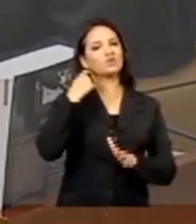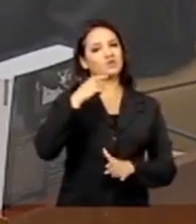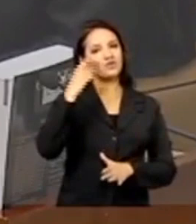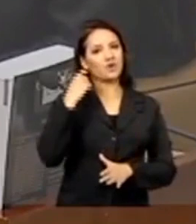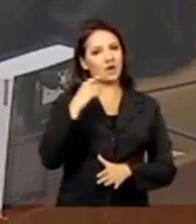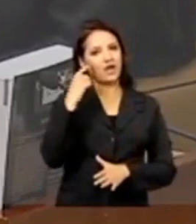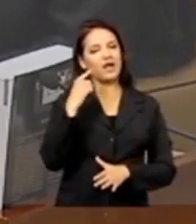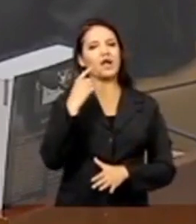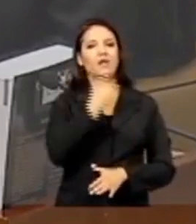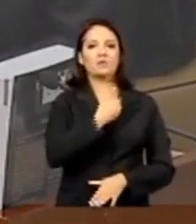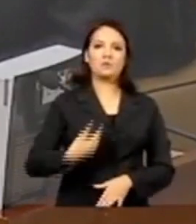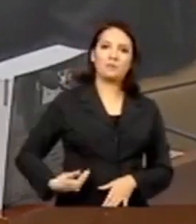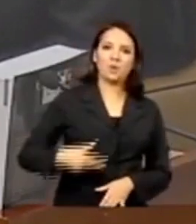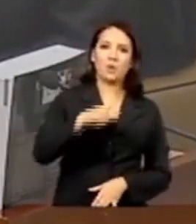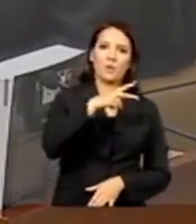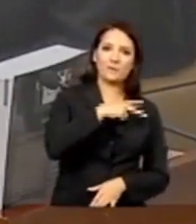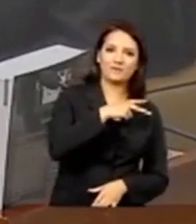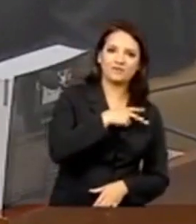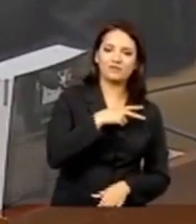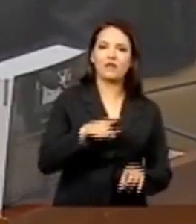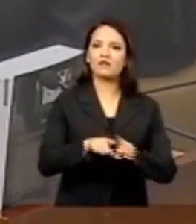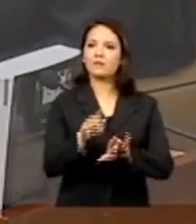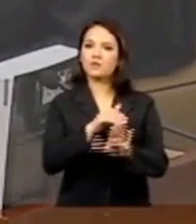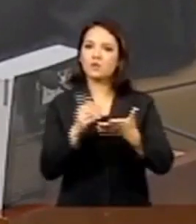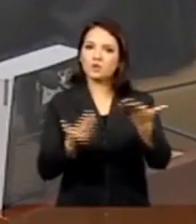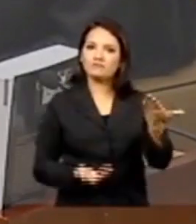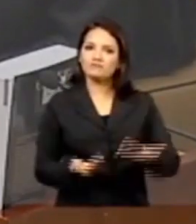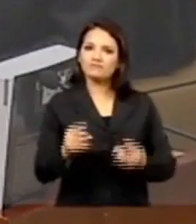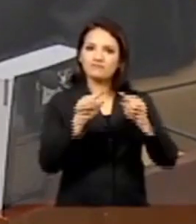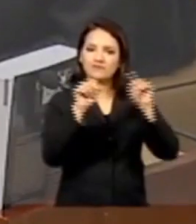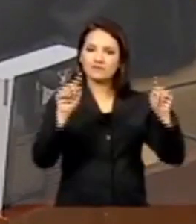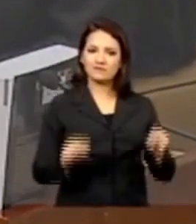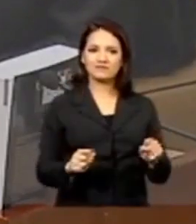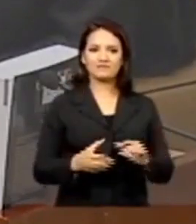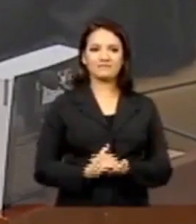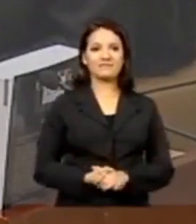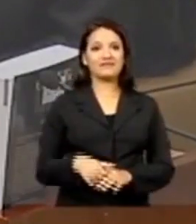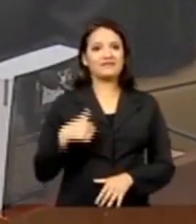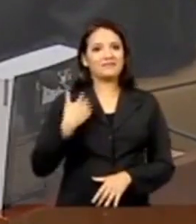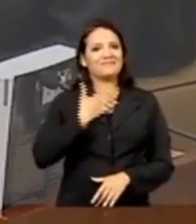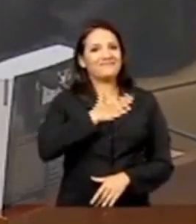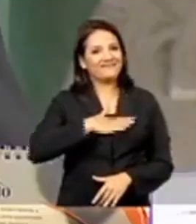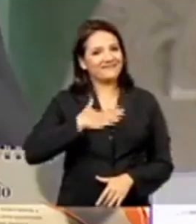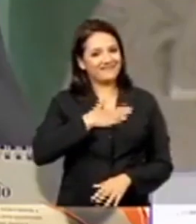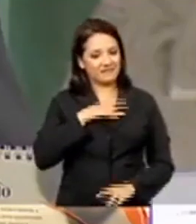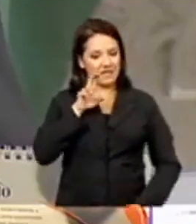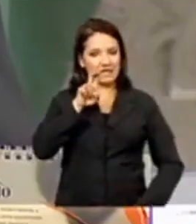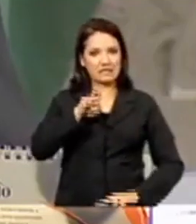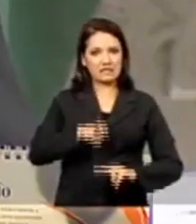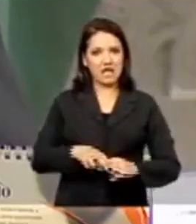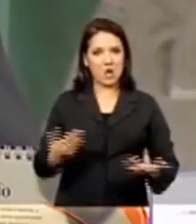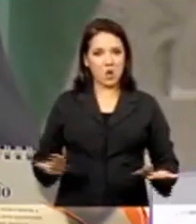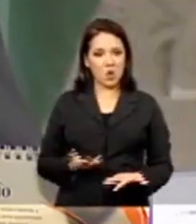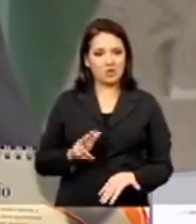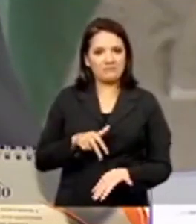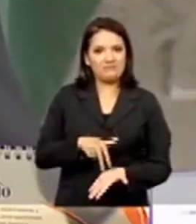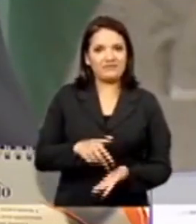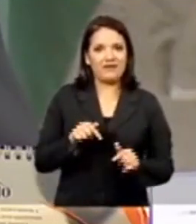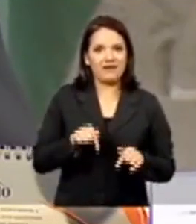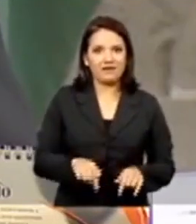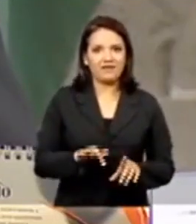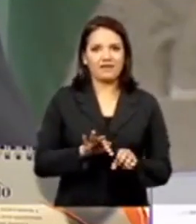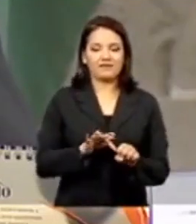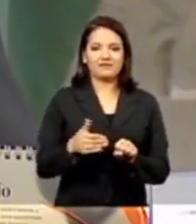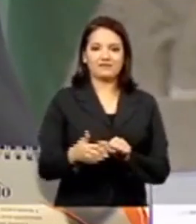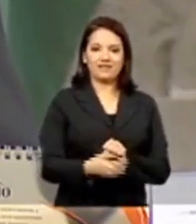privados, senhores servidores, honra-me tomar assento neste Supremo Tribunal Federal neste